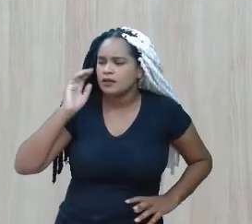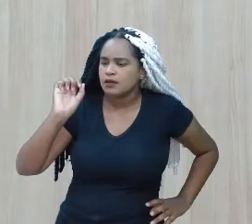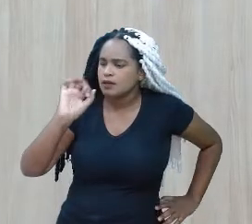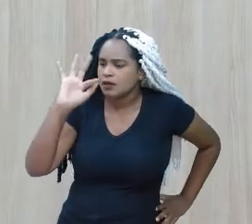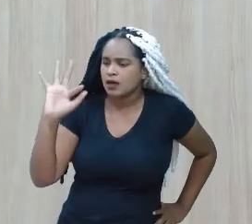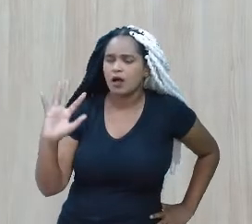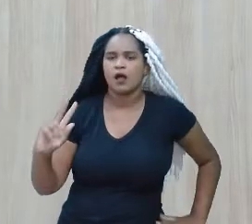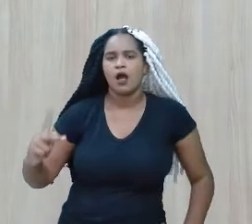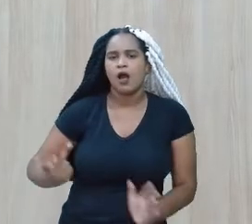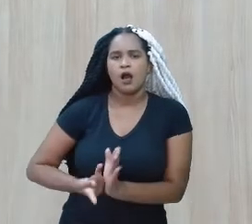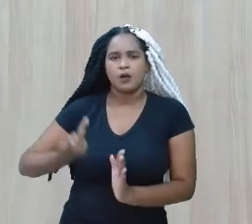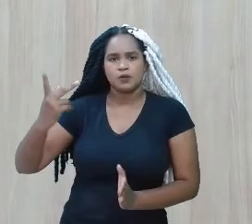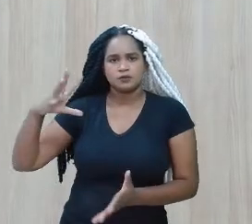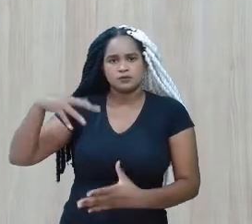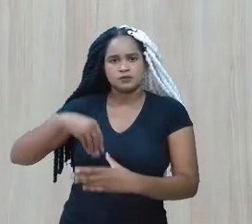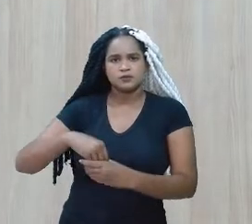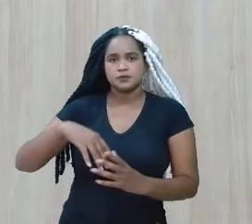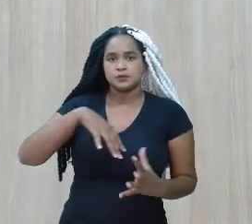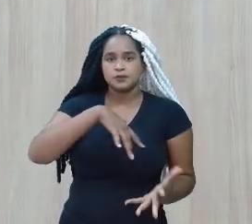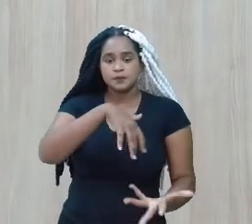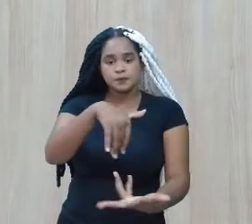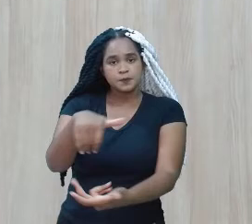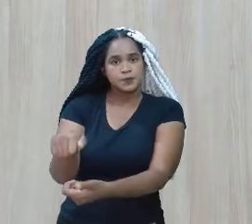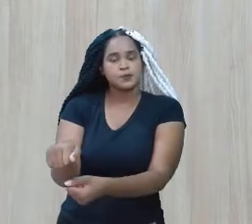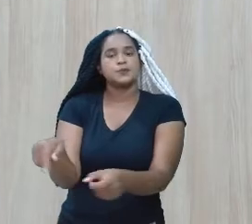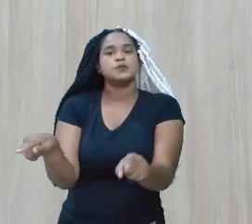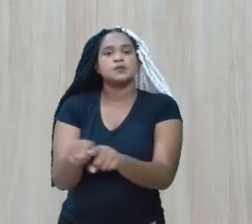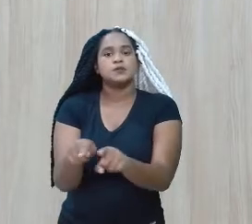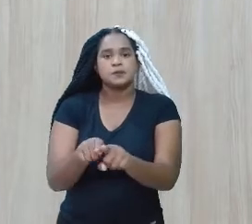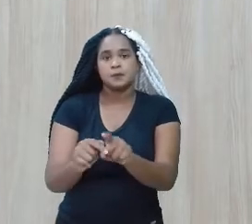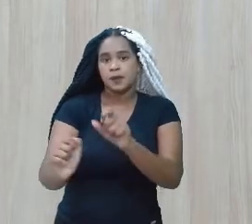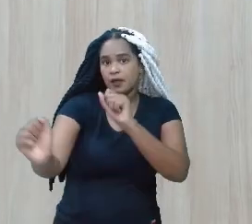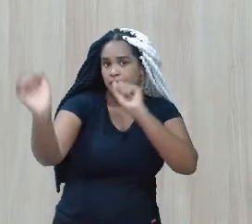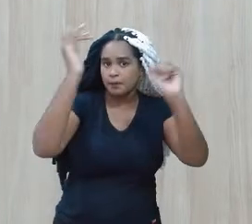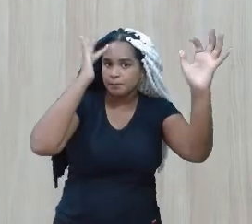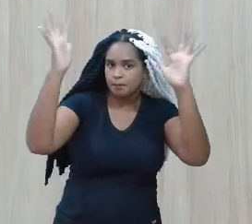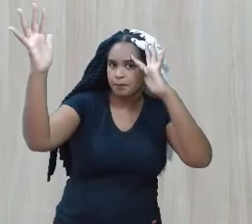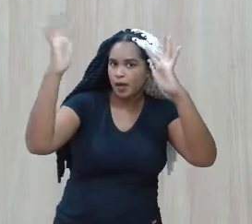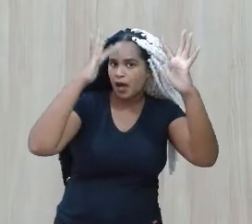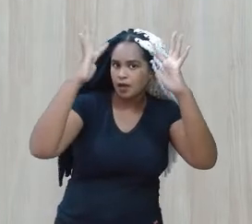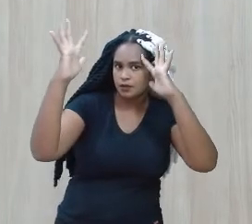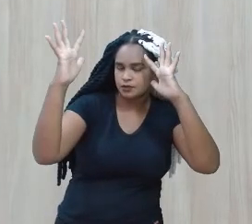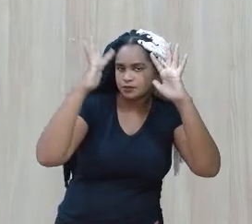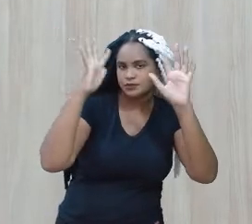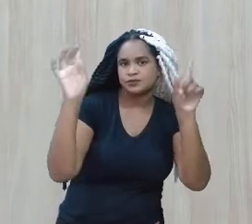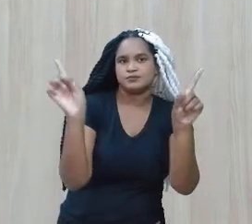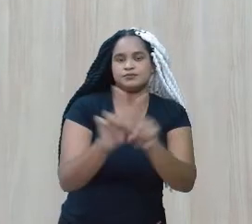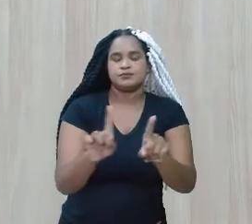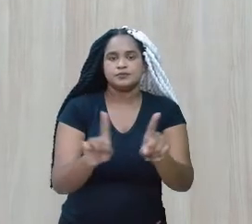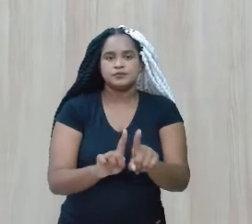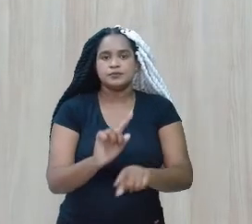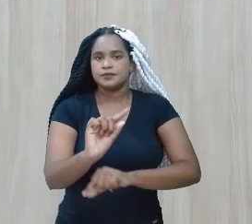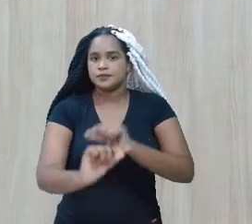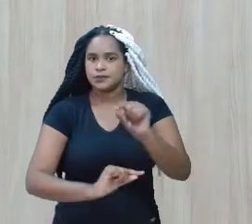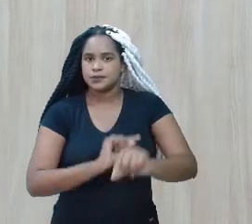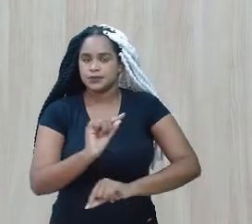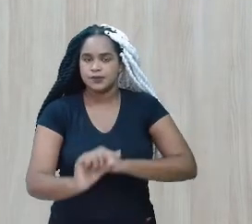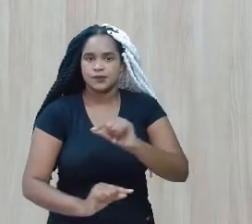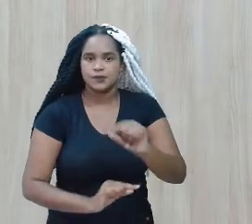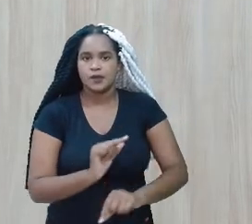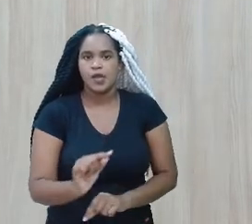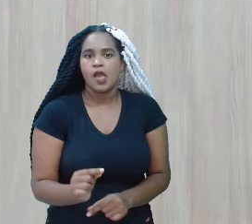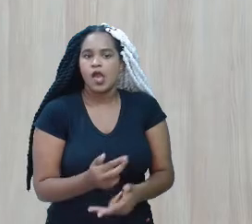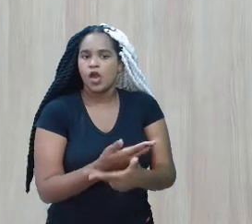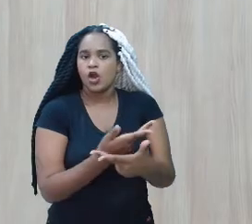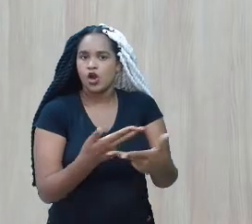acontece no mundo real e também, não é, no mundo imaginário ou diante daquilo que as pessoas dizem que